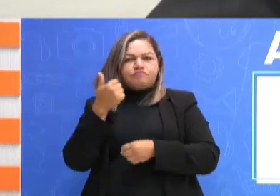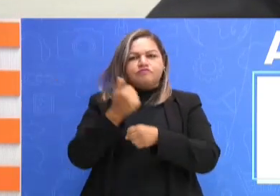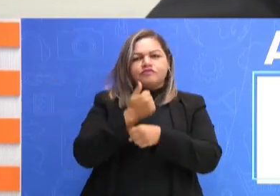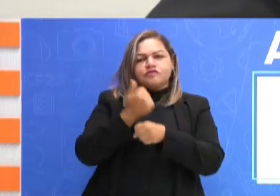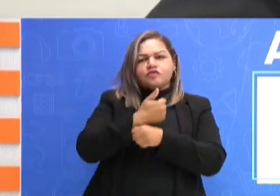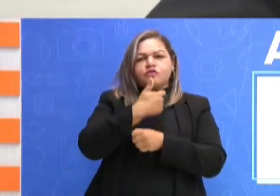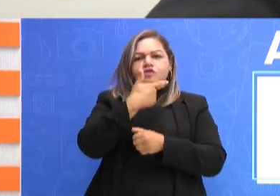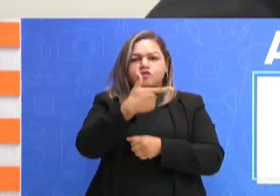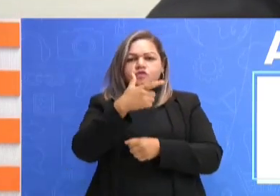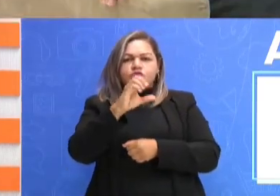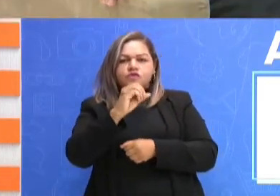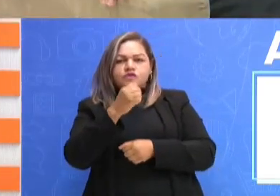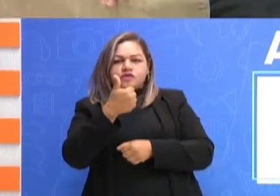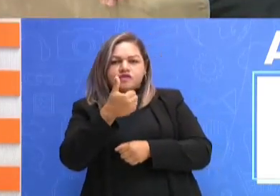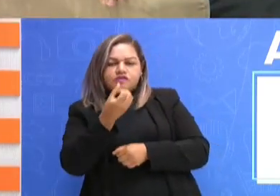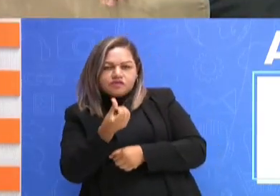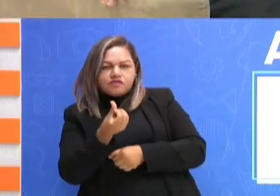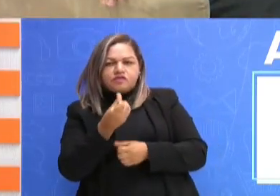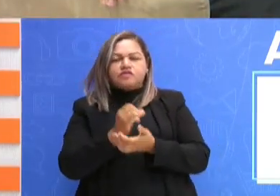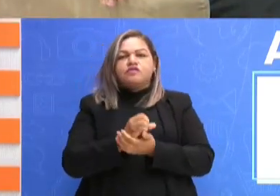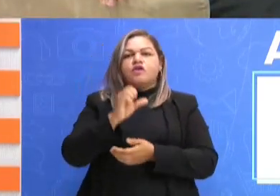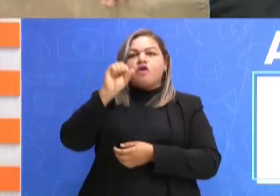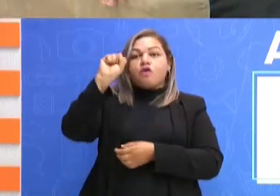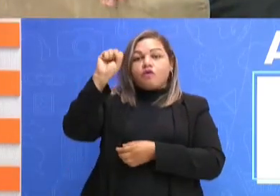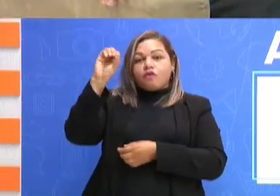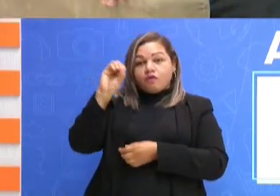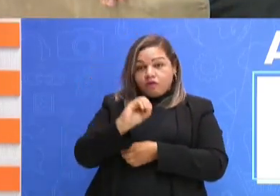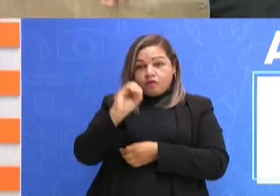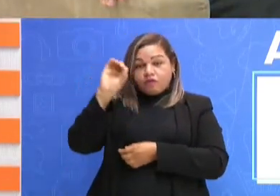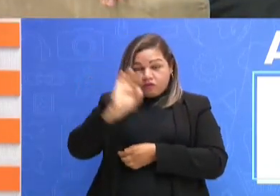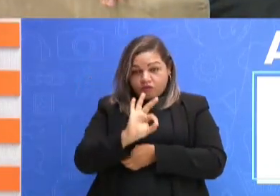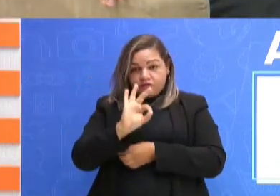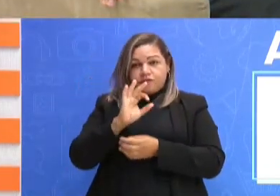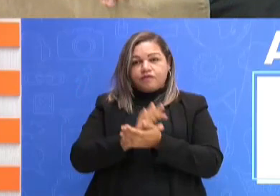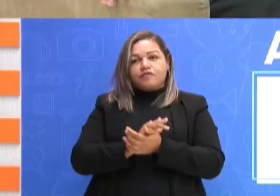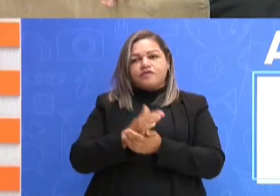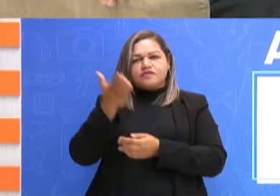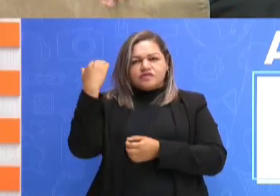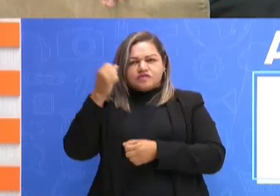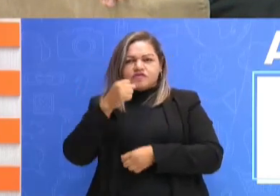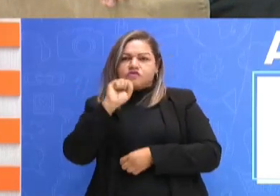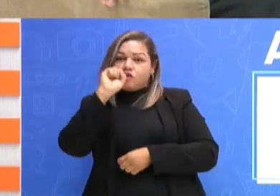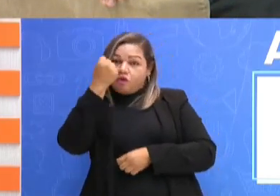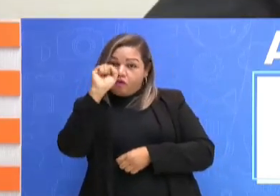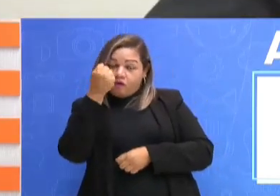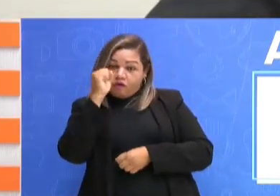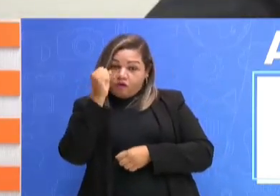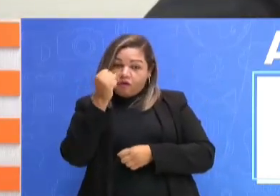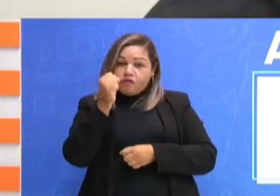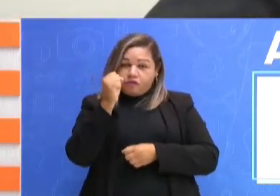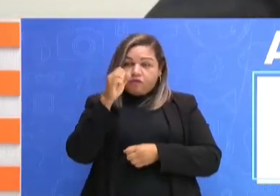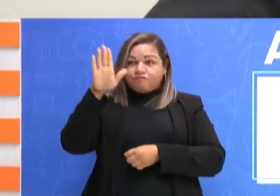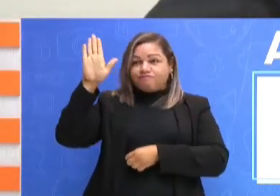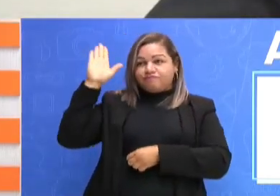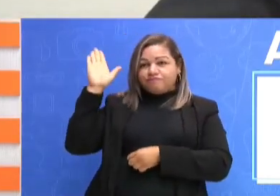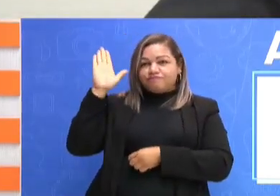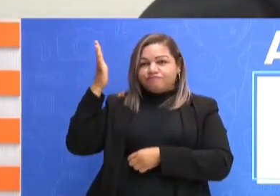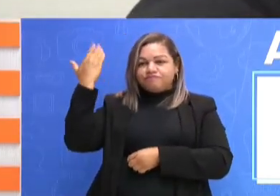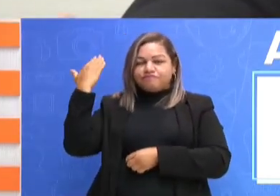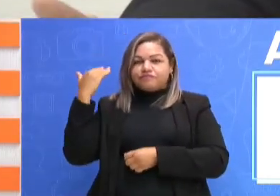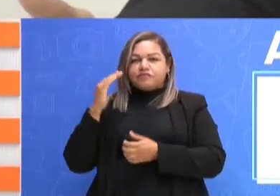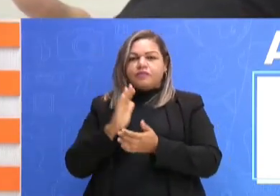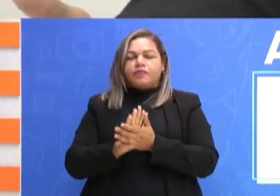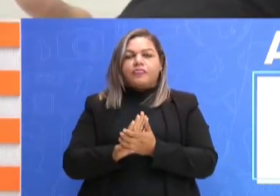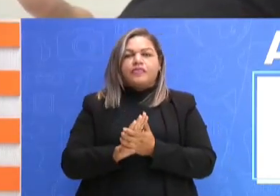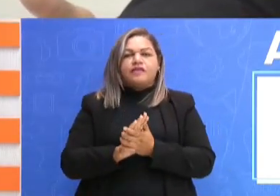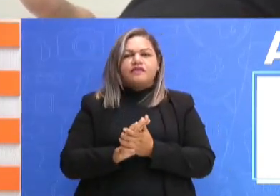Cerca de praticamente 80% dos votos válidos, sendo que tínhamos 8 candidatos, né? Sim. Contando com o senhor. E